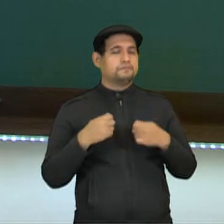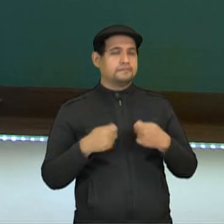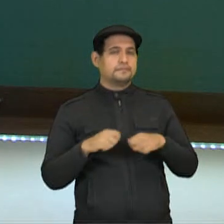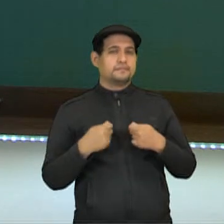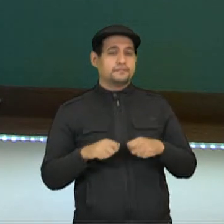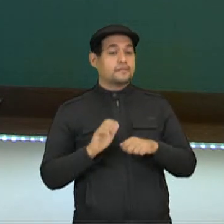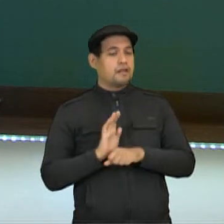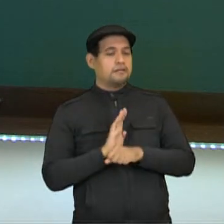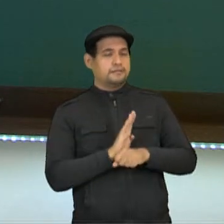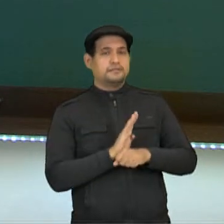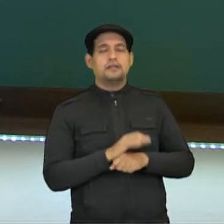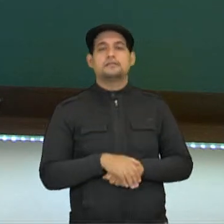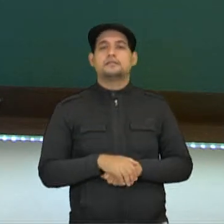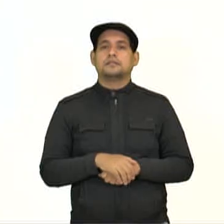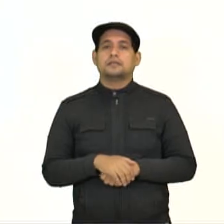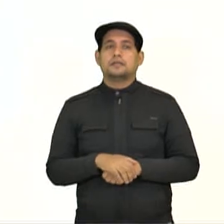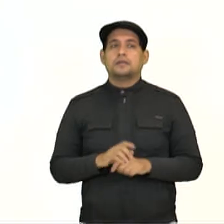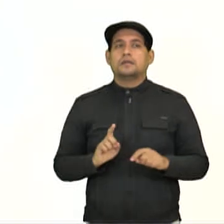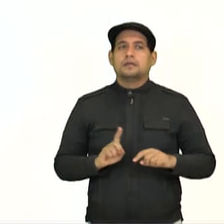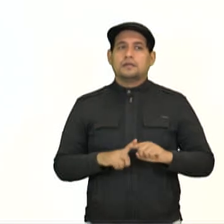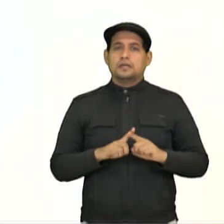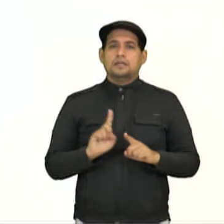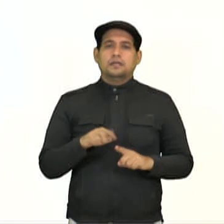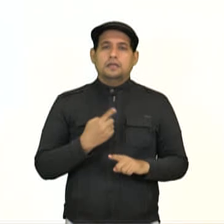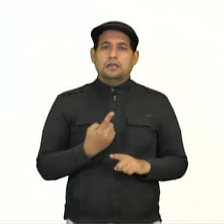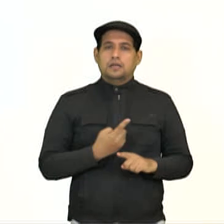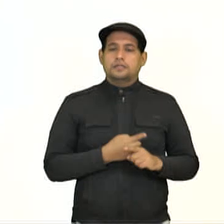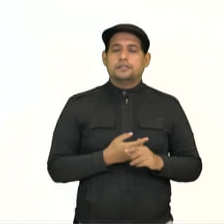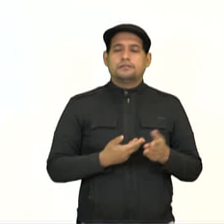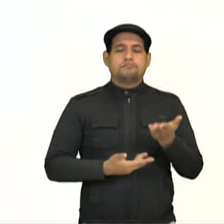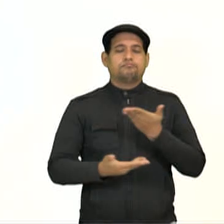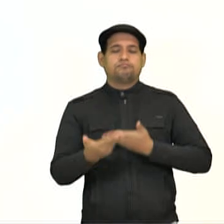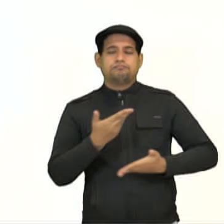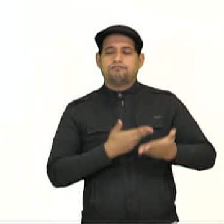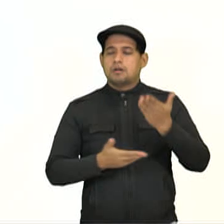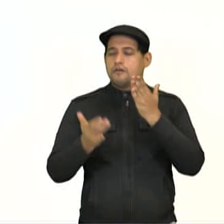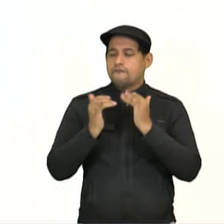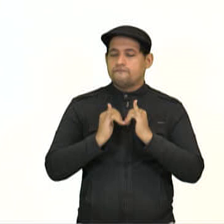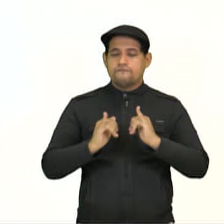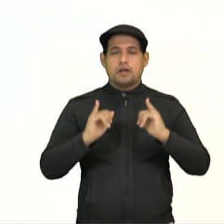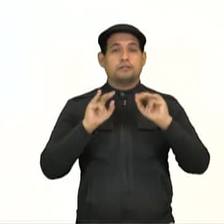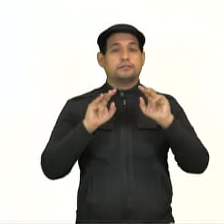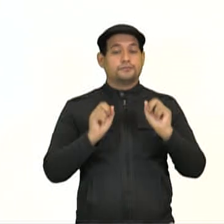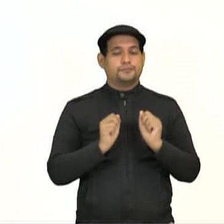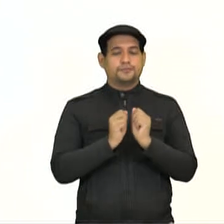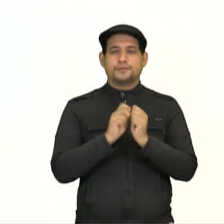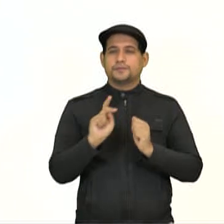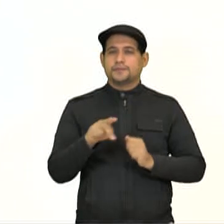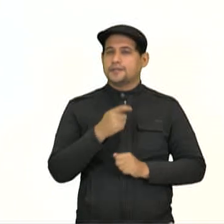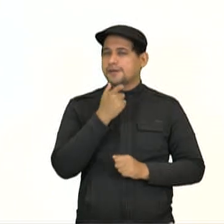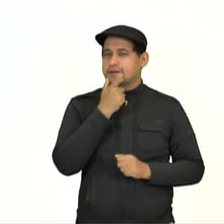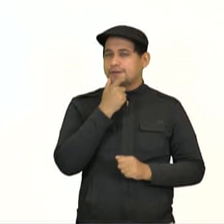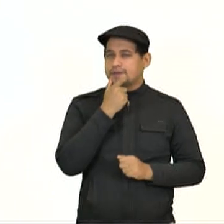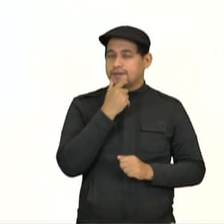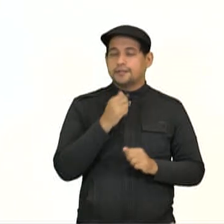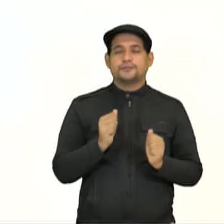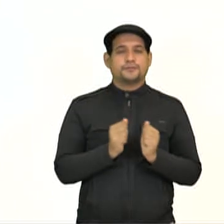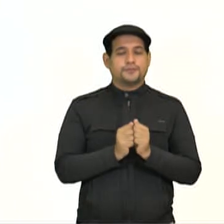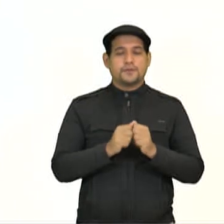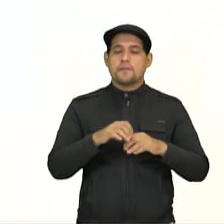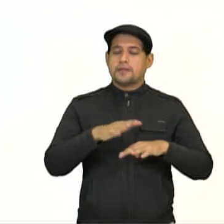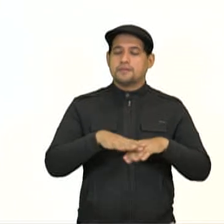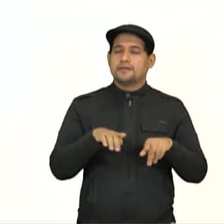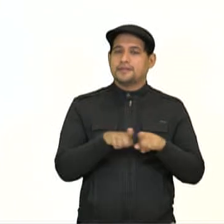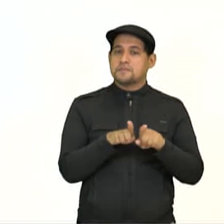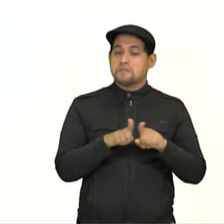certo? Então, além de nós socializarmos essa informação com o professor de inglês, o professor de